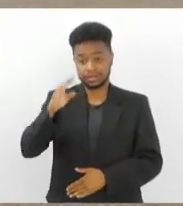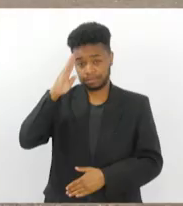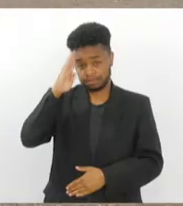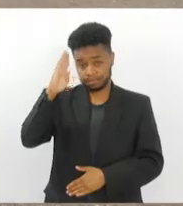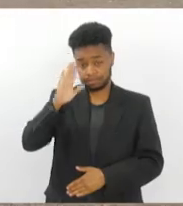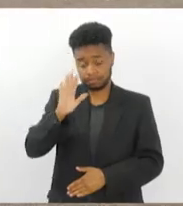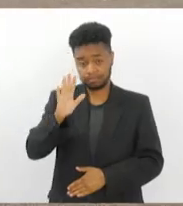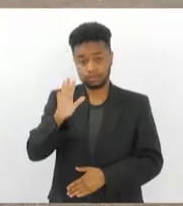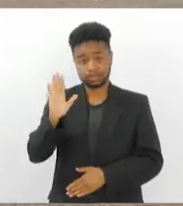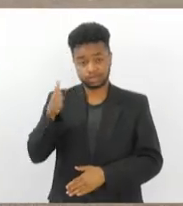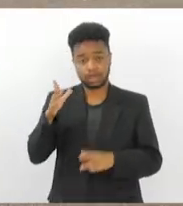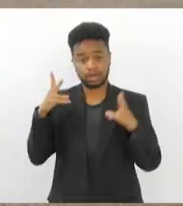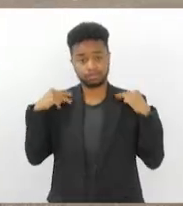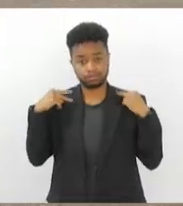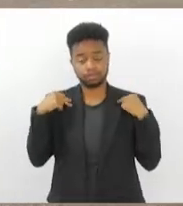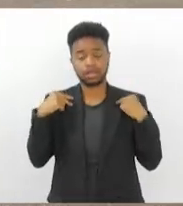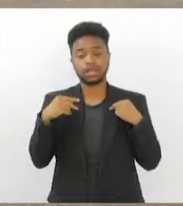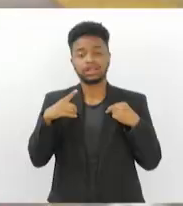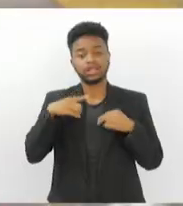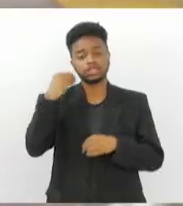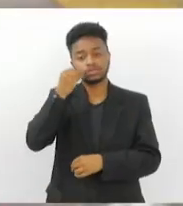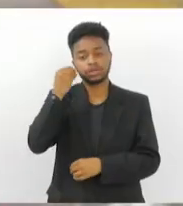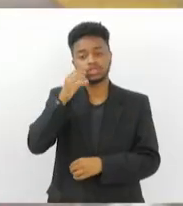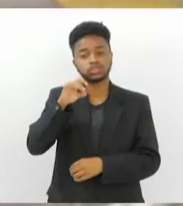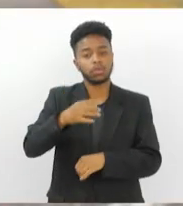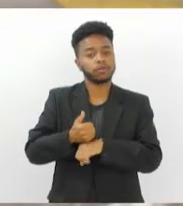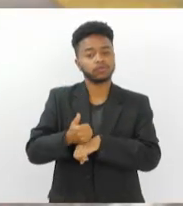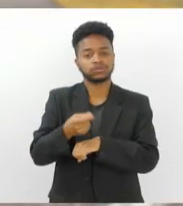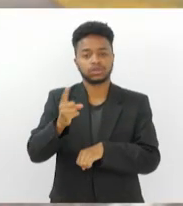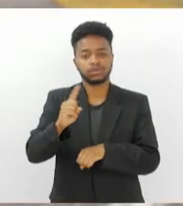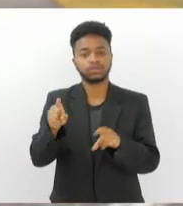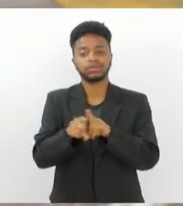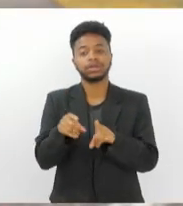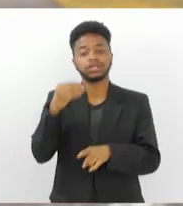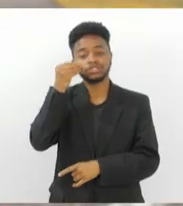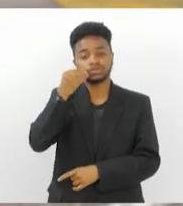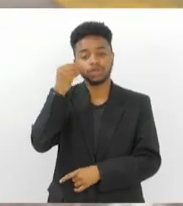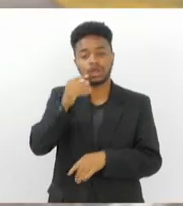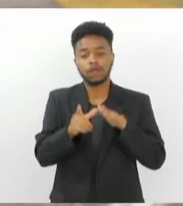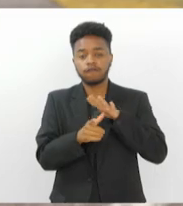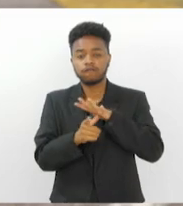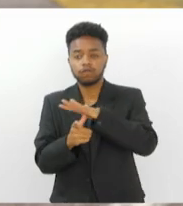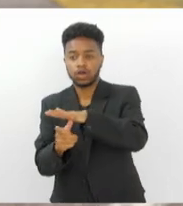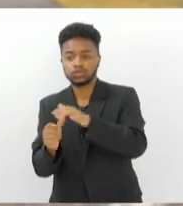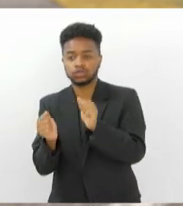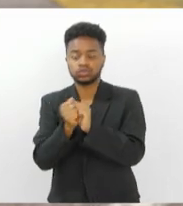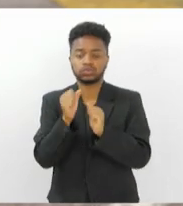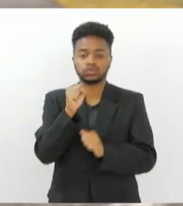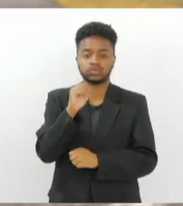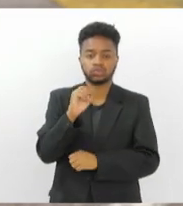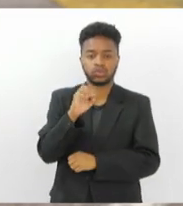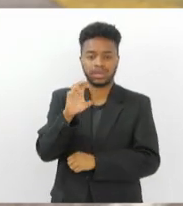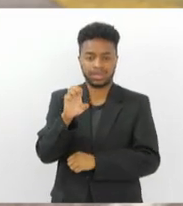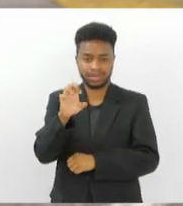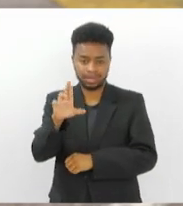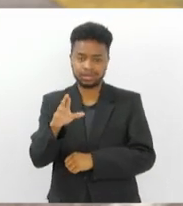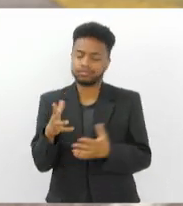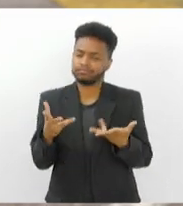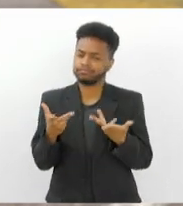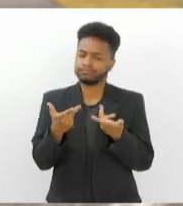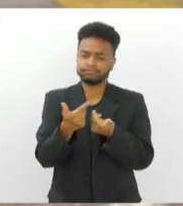a a experiência vai além do lado profissional a experiência de voar no suaire ela é impressionante ela